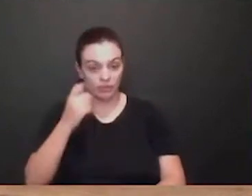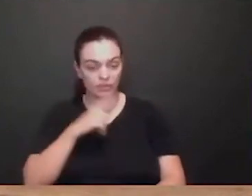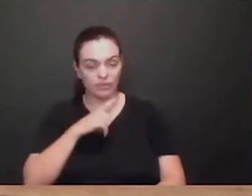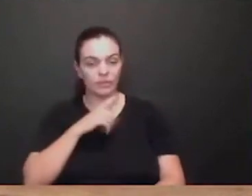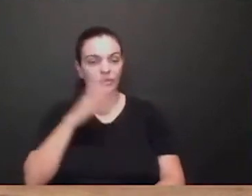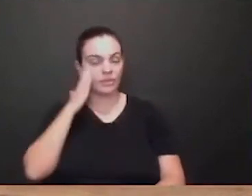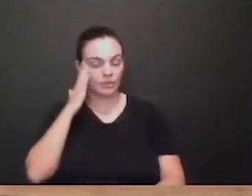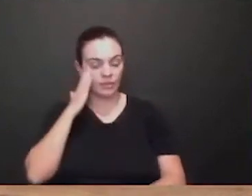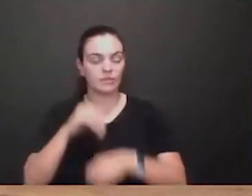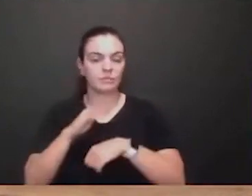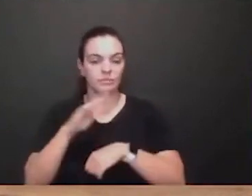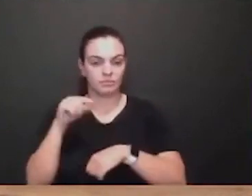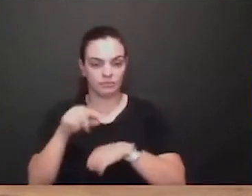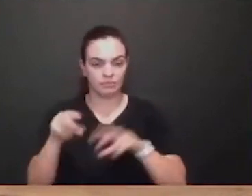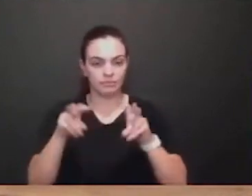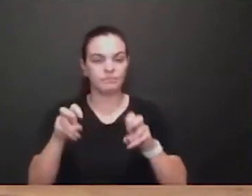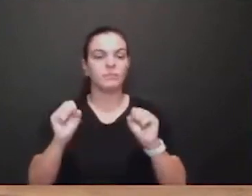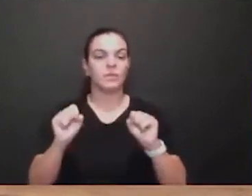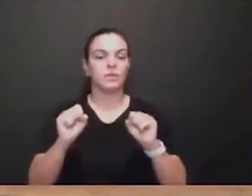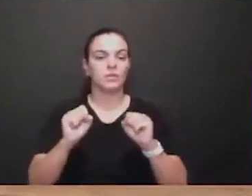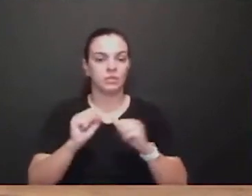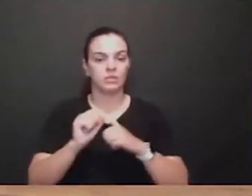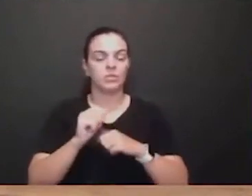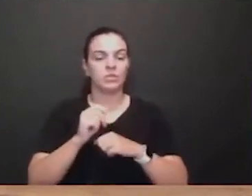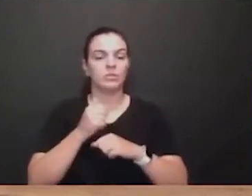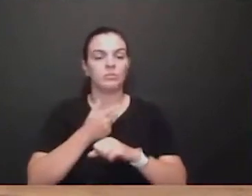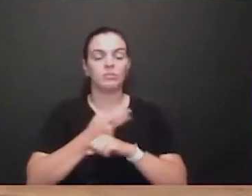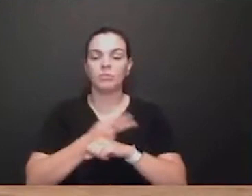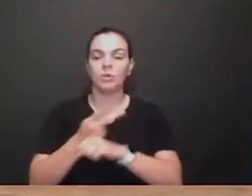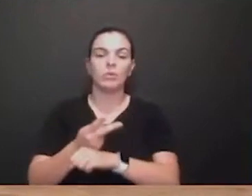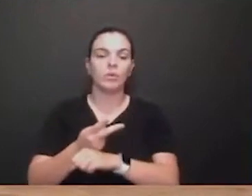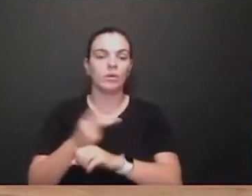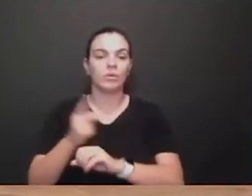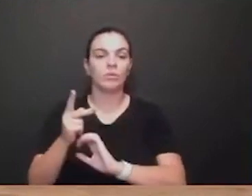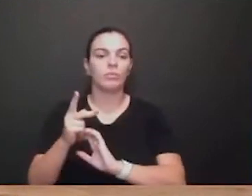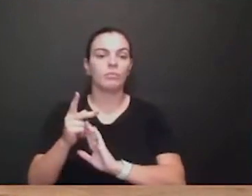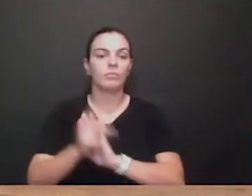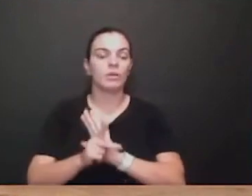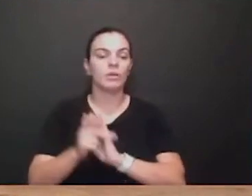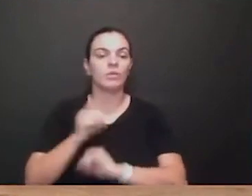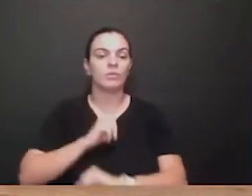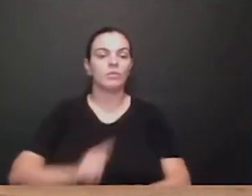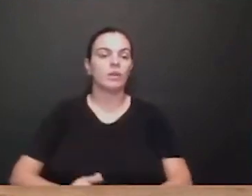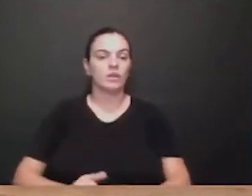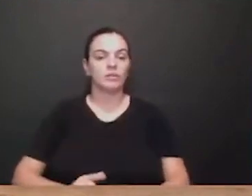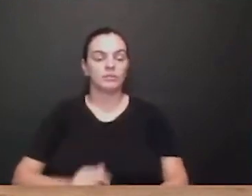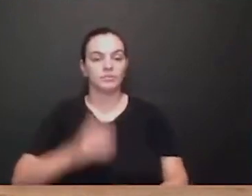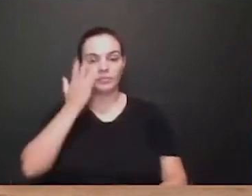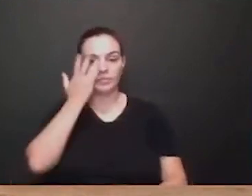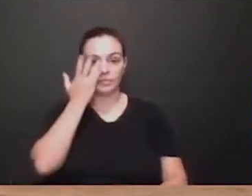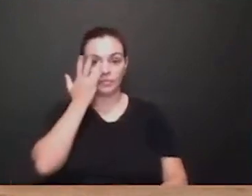ações, é só procurar através do plano de governo, onde nós temos ali os 7 programas, os